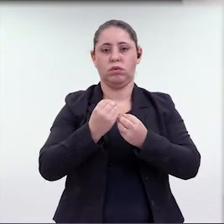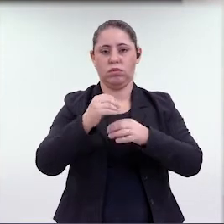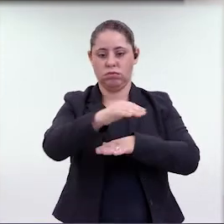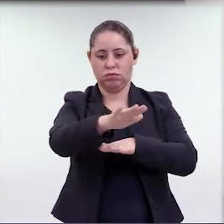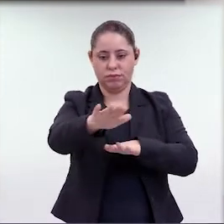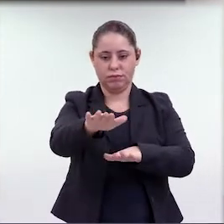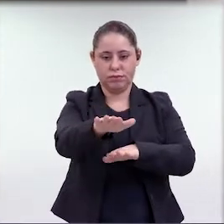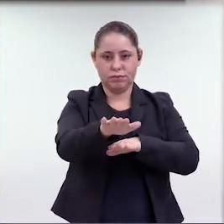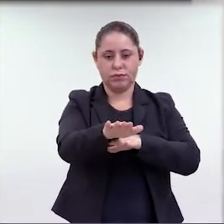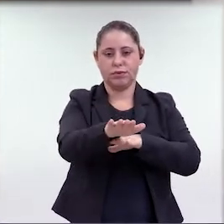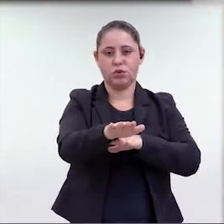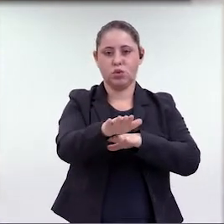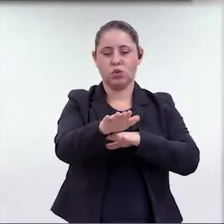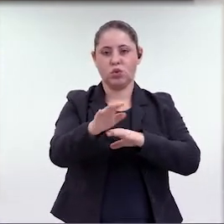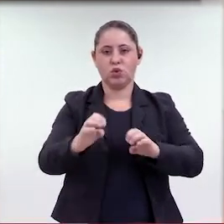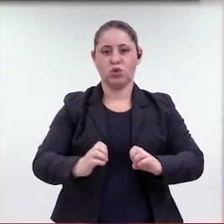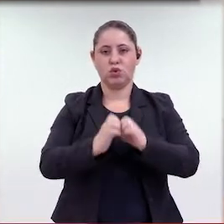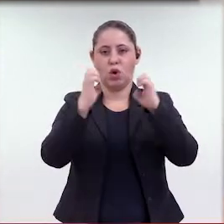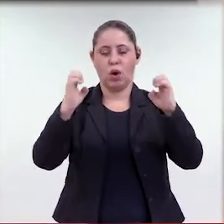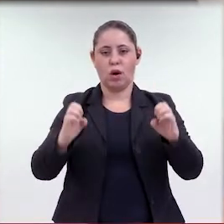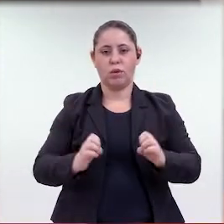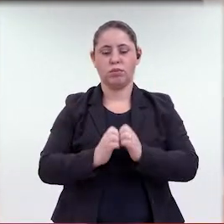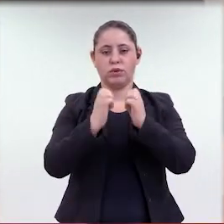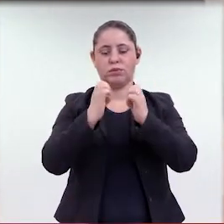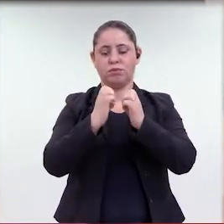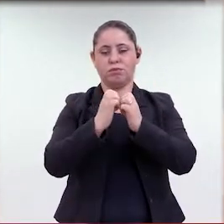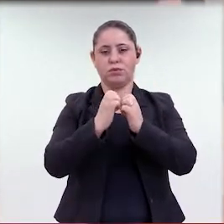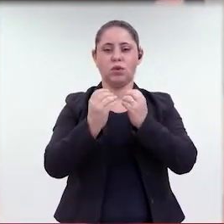shoppings, né? Quando funciona, porque às vezes falha o sistema, mas enfim,